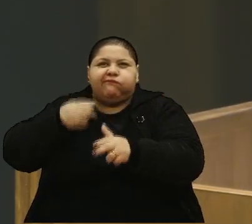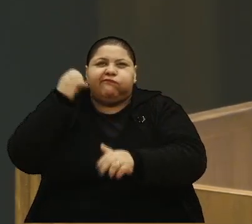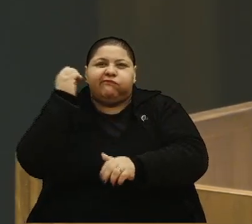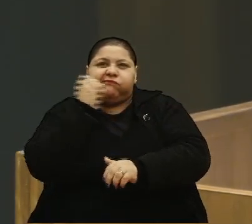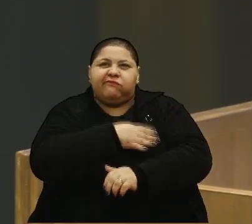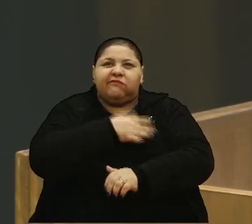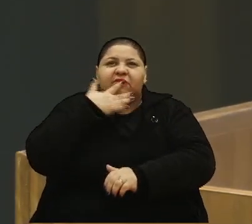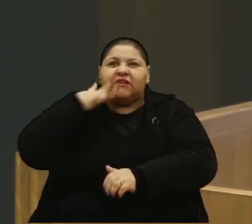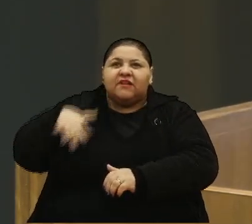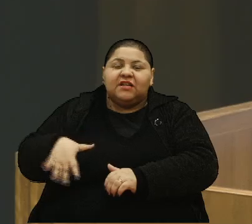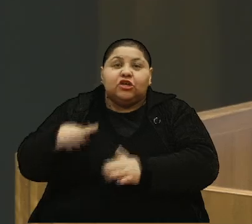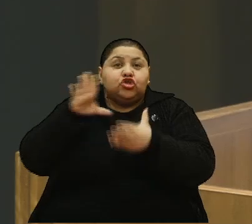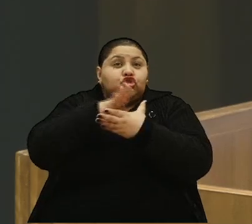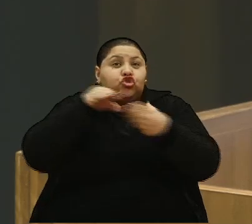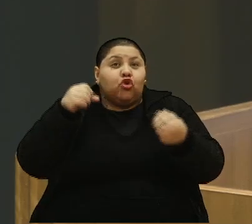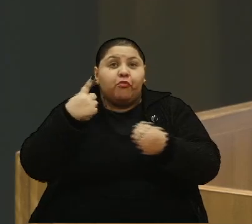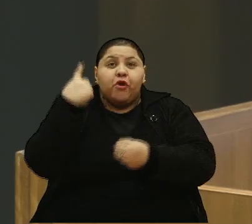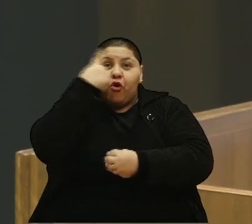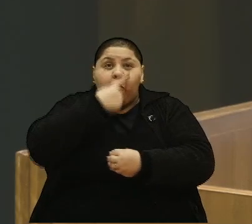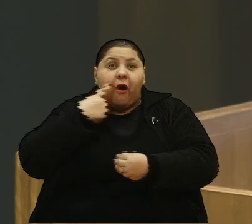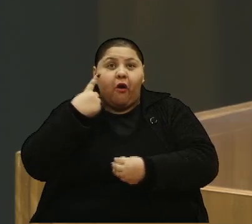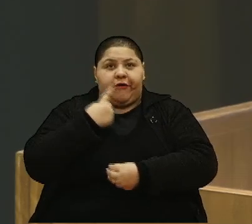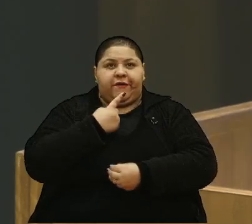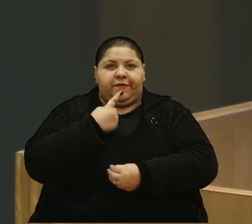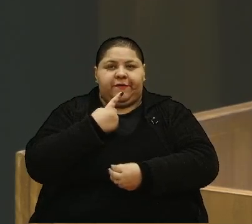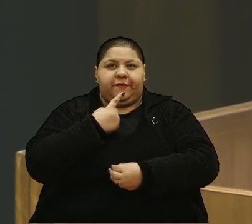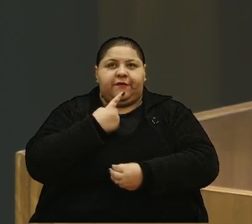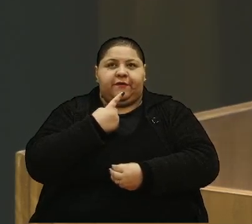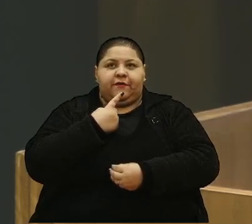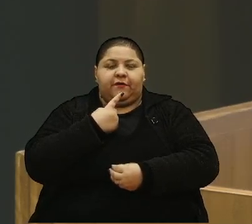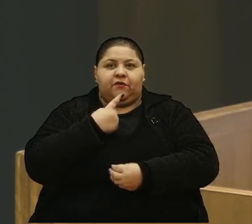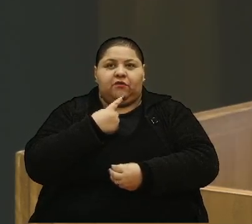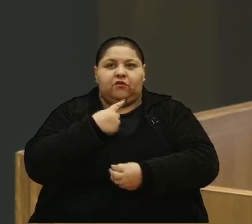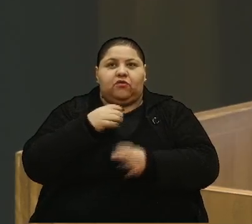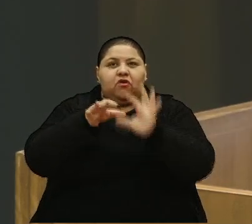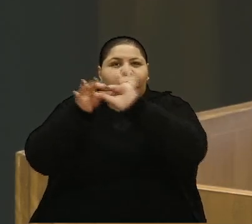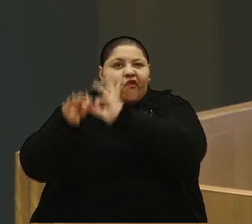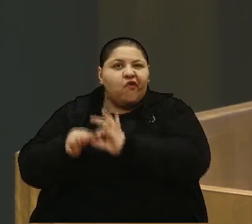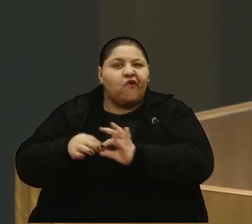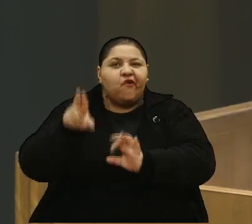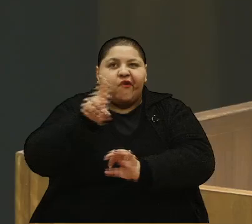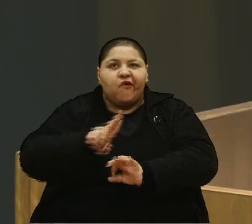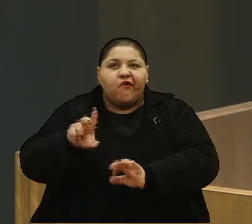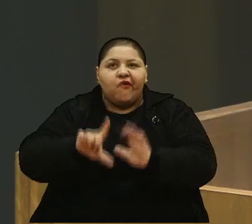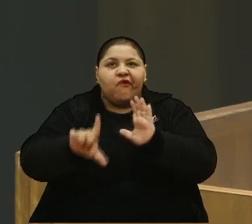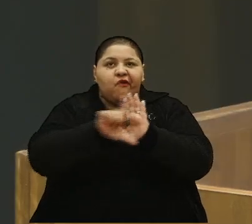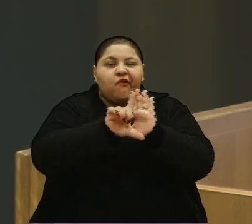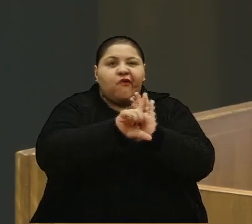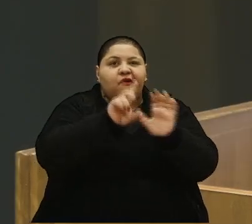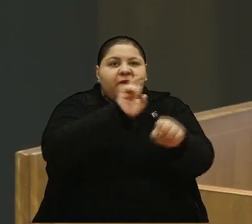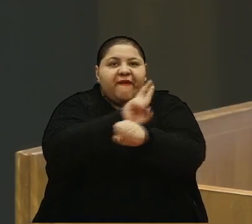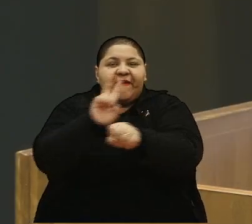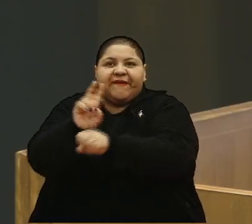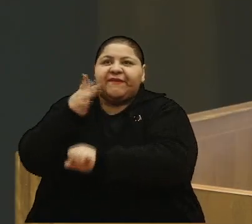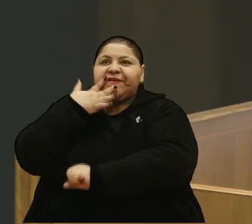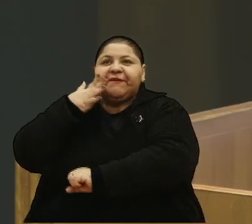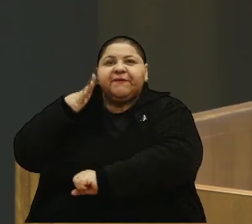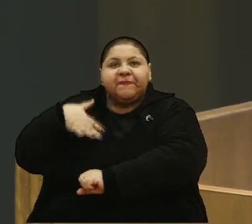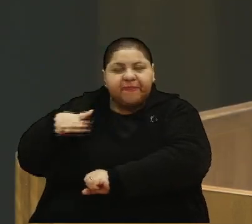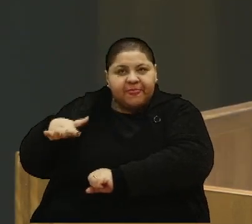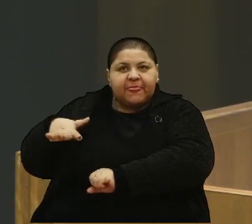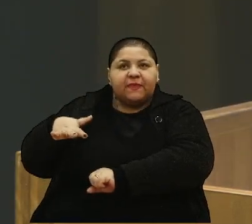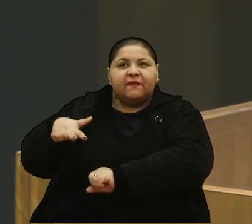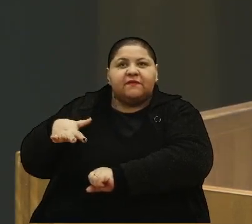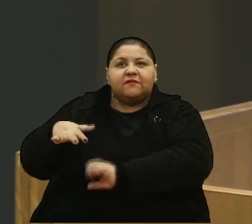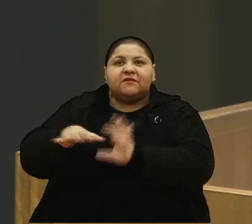ar em até 1 hora na França. No Reino Unido, a lei obriga a proteção especial para as crianças.